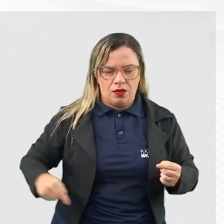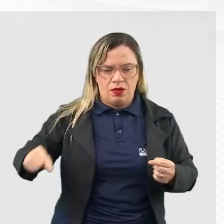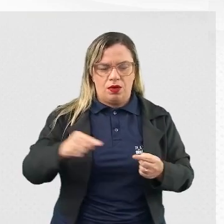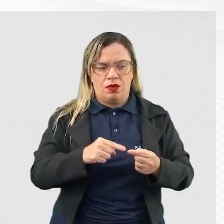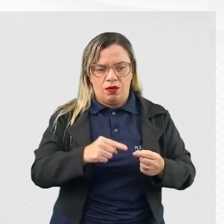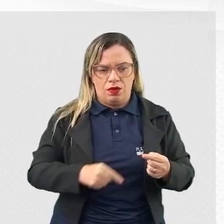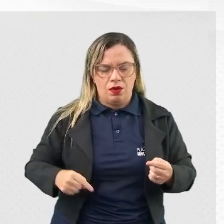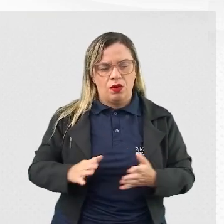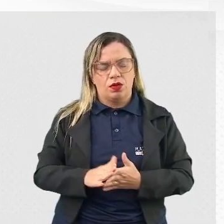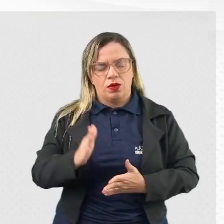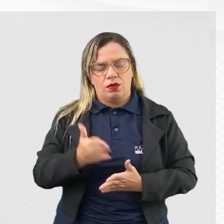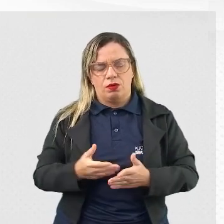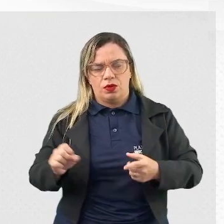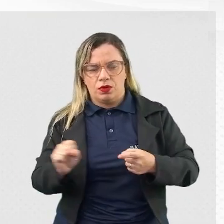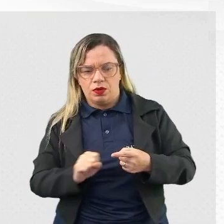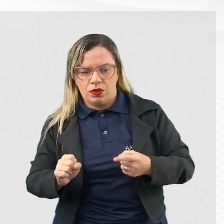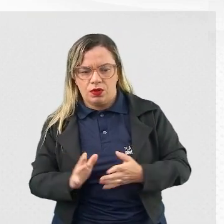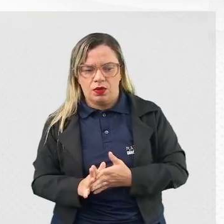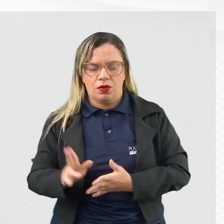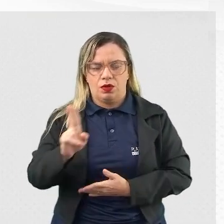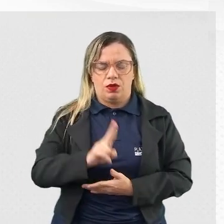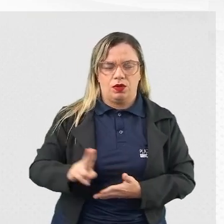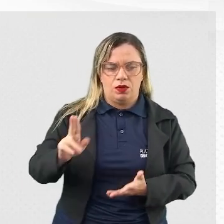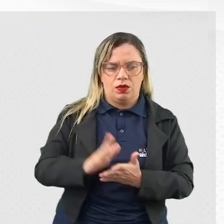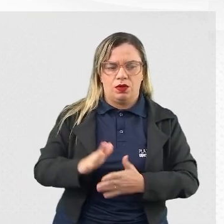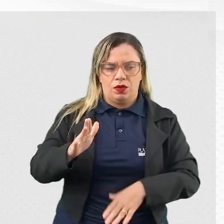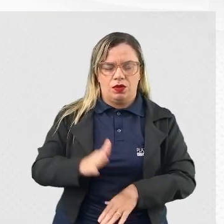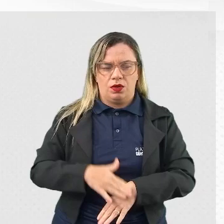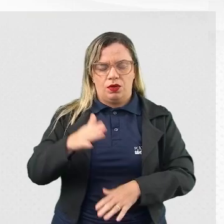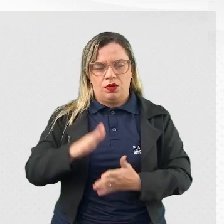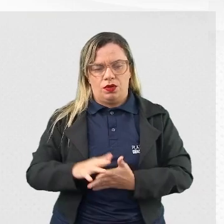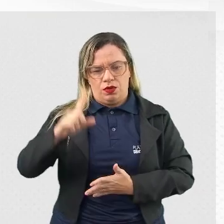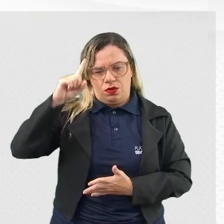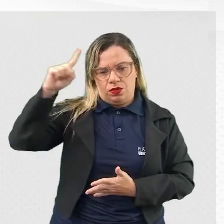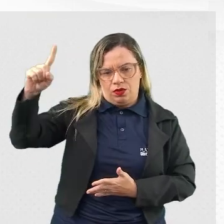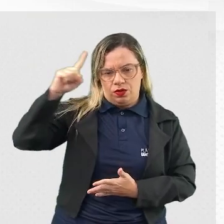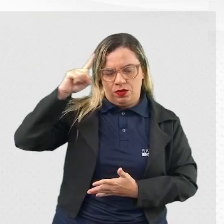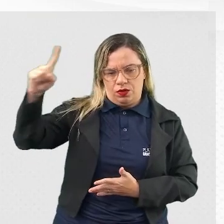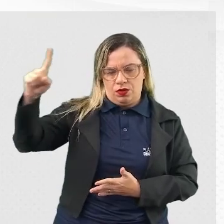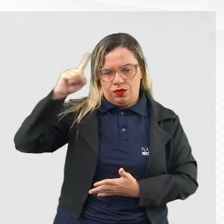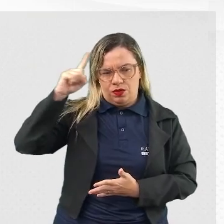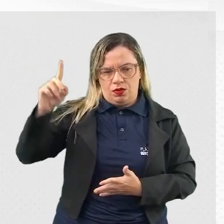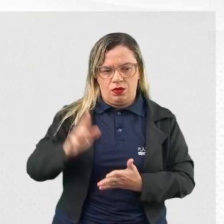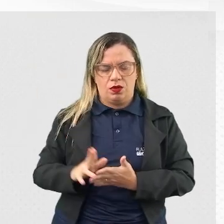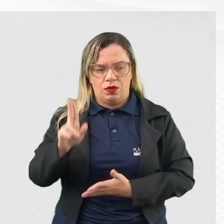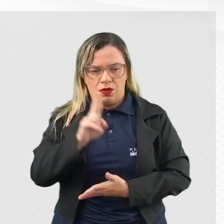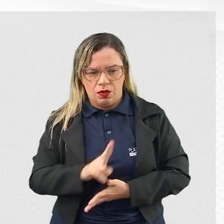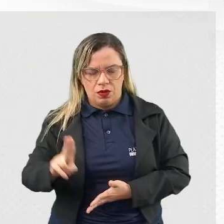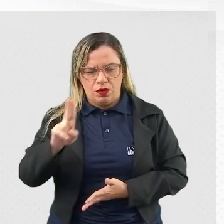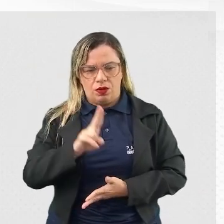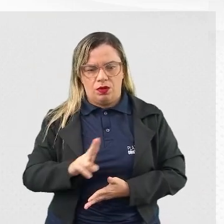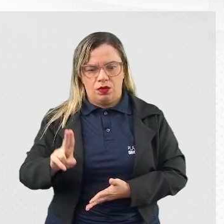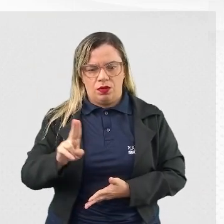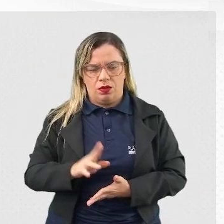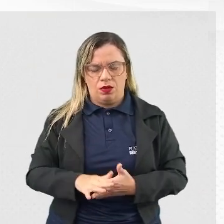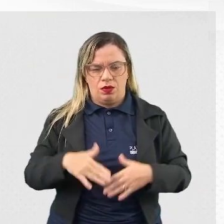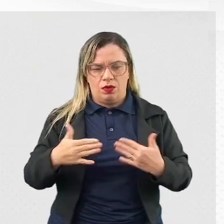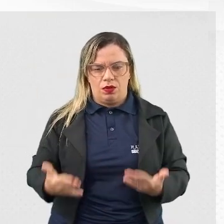Uma unidade mais utilizada no nosso dia a dia, por isso chamamos ela de usual, é